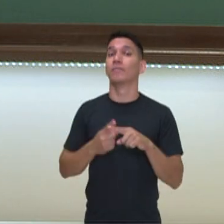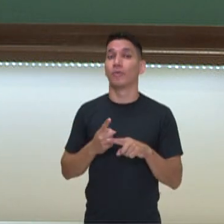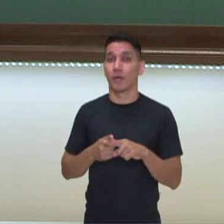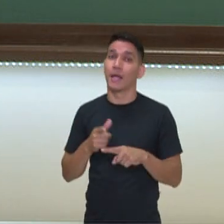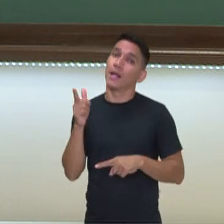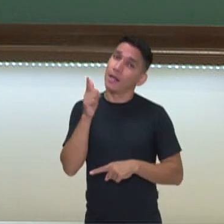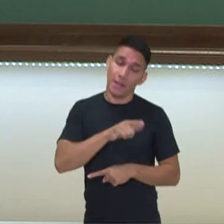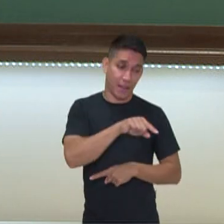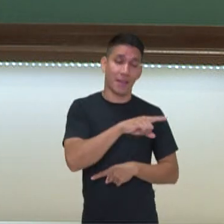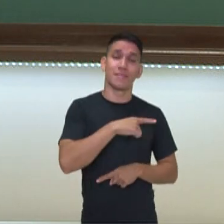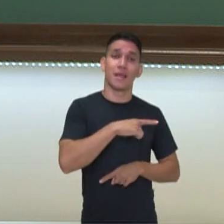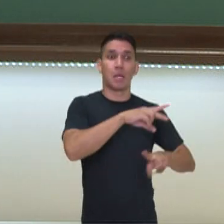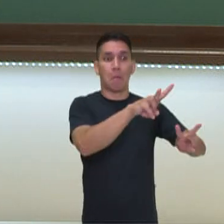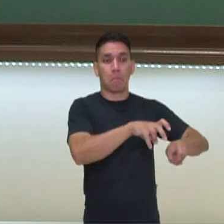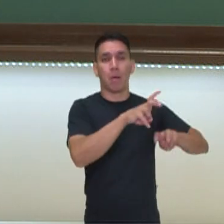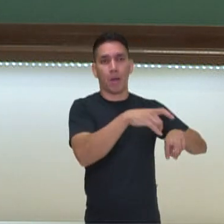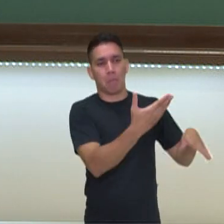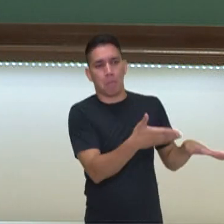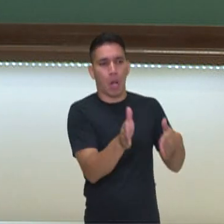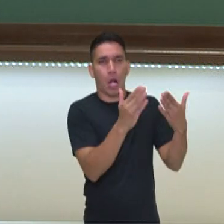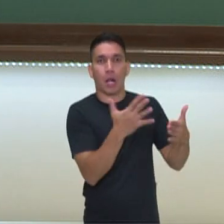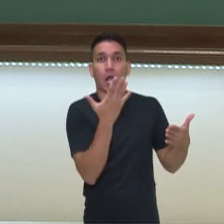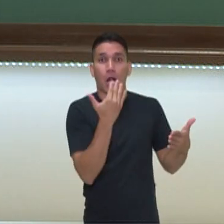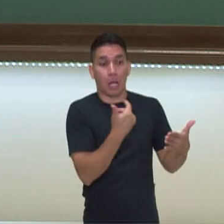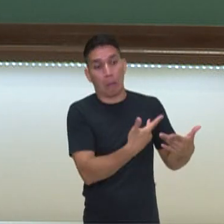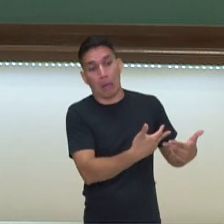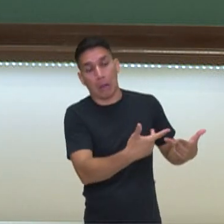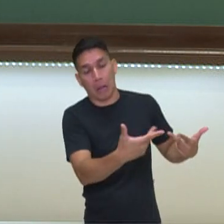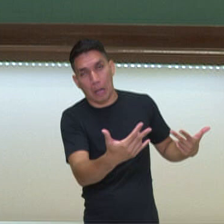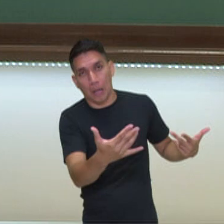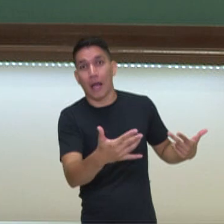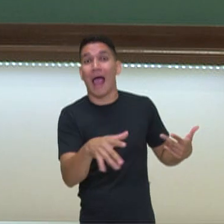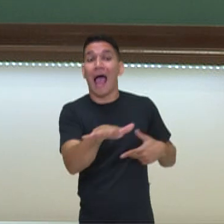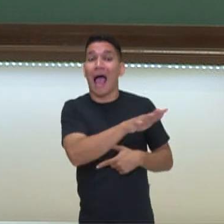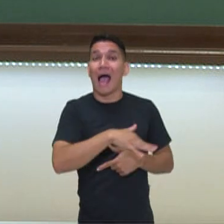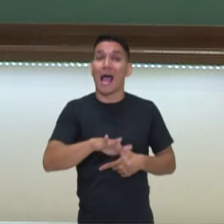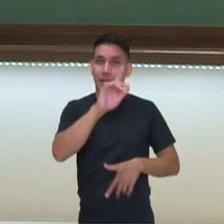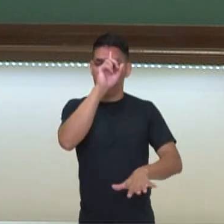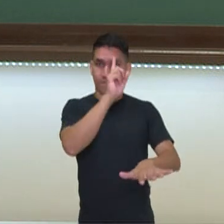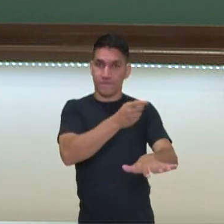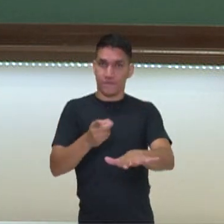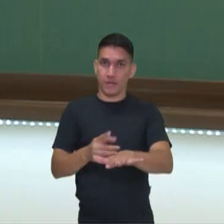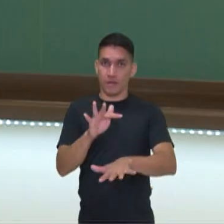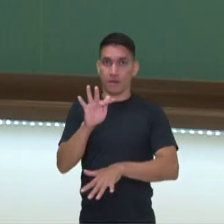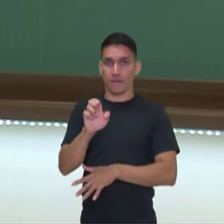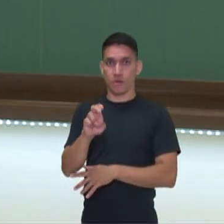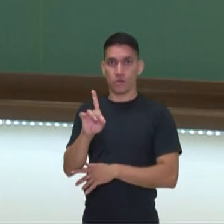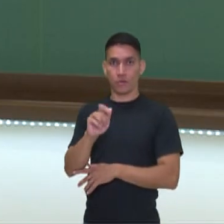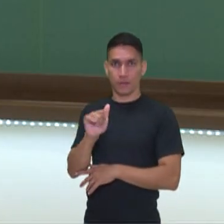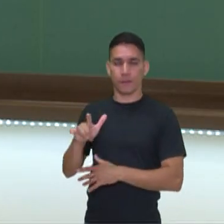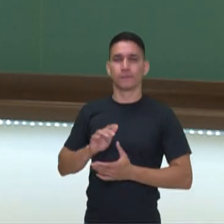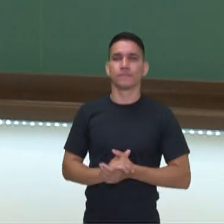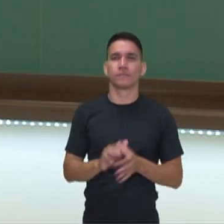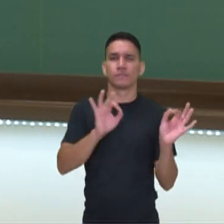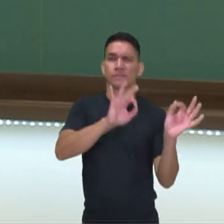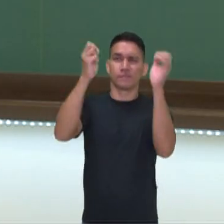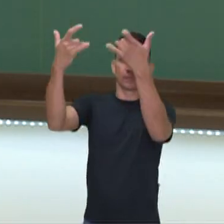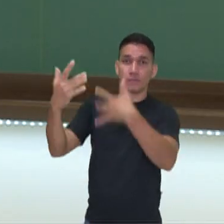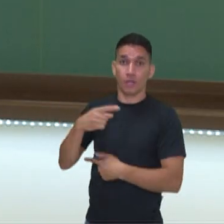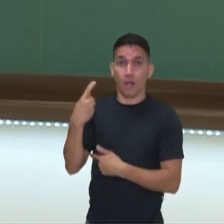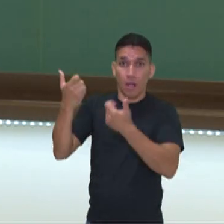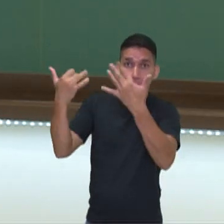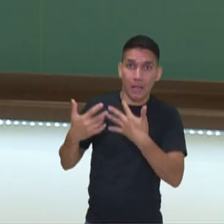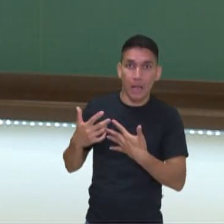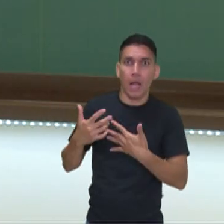sobrando alimentos nas áreas rurais, nas áreas feudais. Neste vídeo, nós falamos